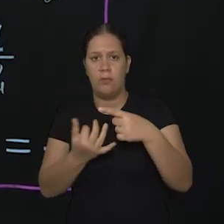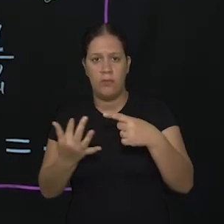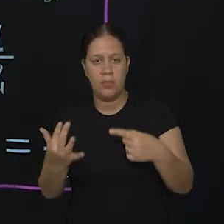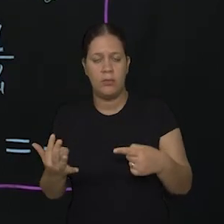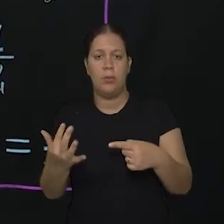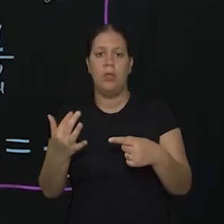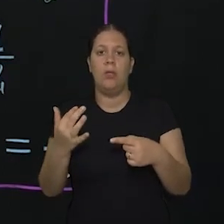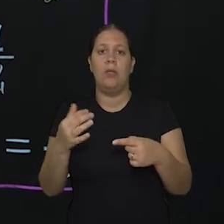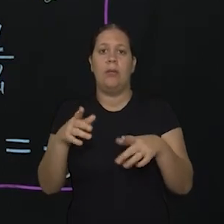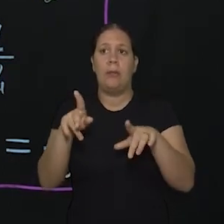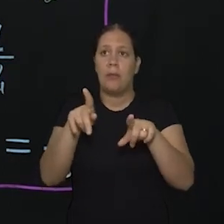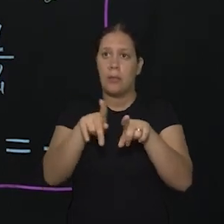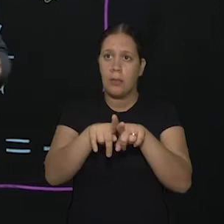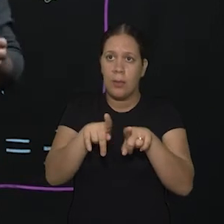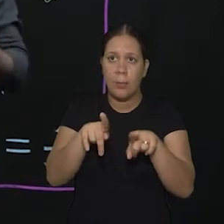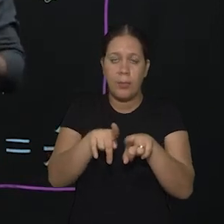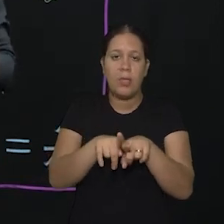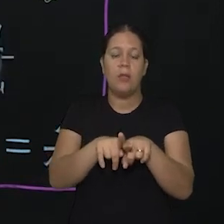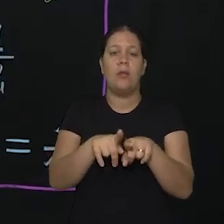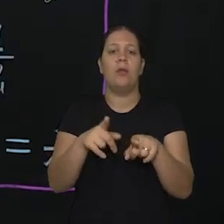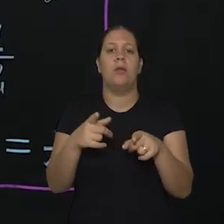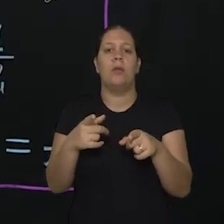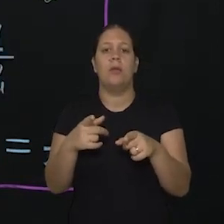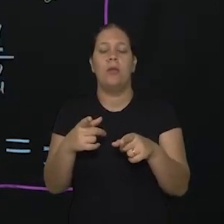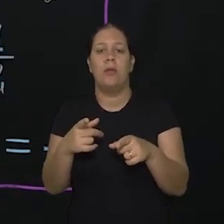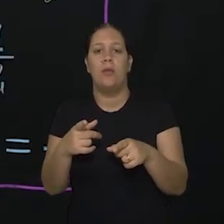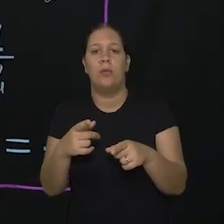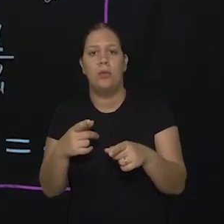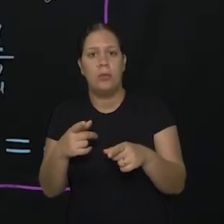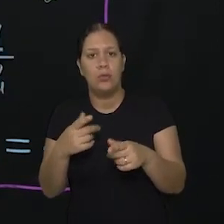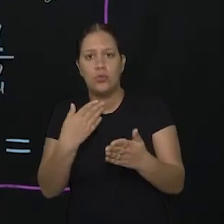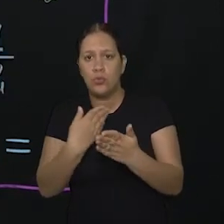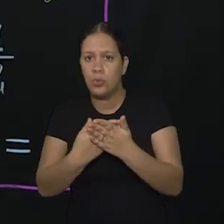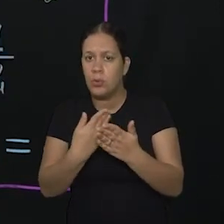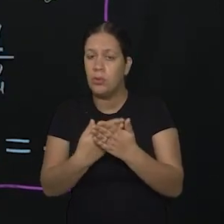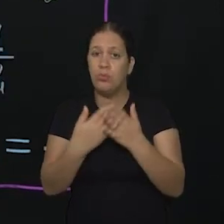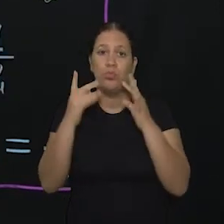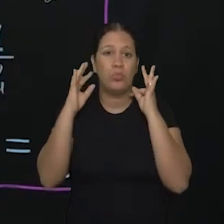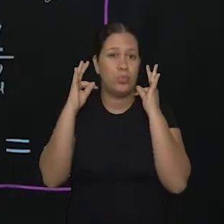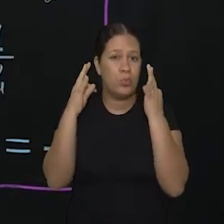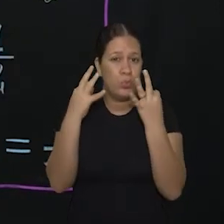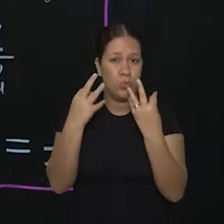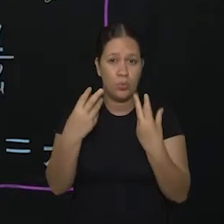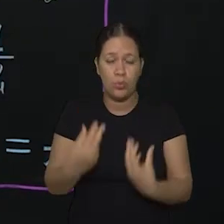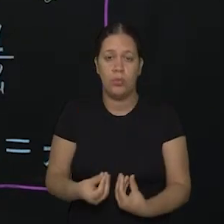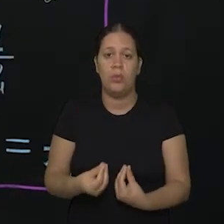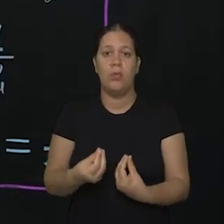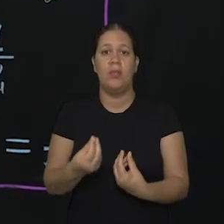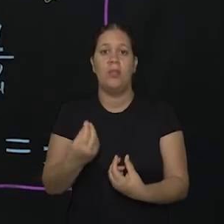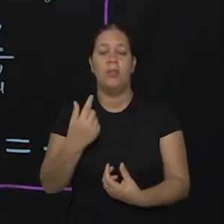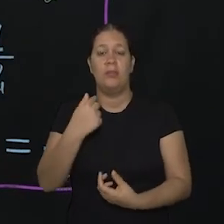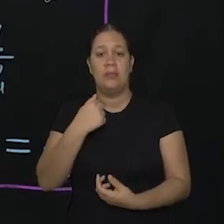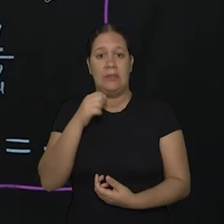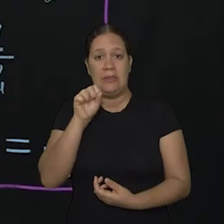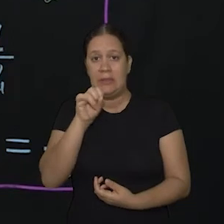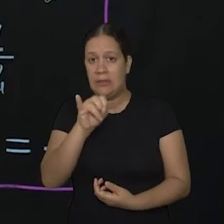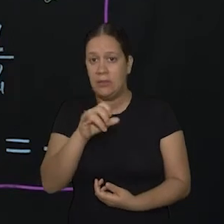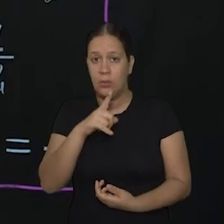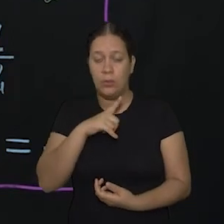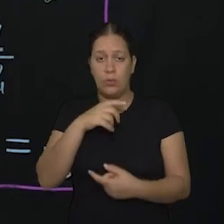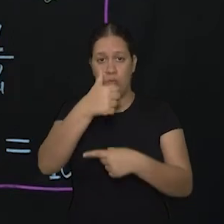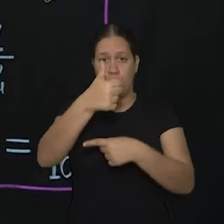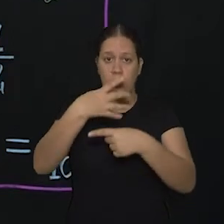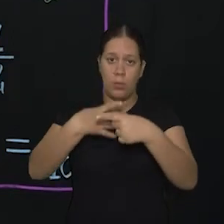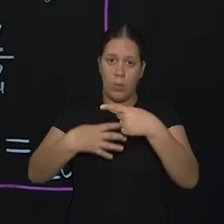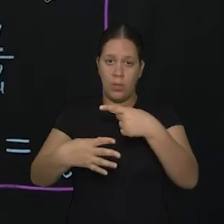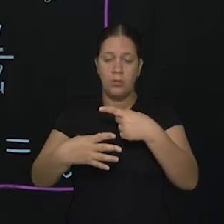números racionais, a gente também trabalha uma parte do todo. Então, imaginemos que, se eu tenho aqui 1